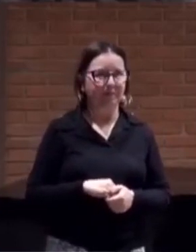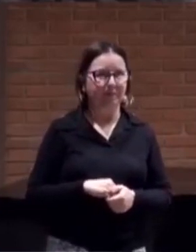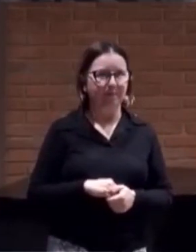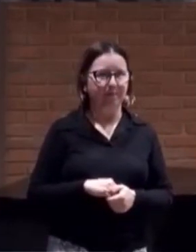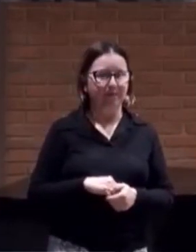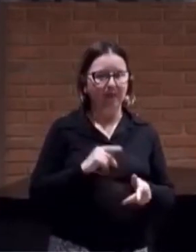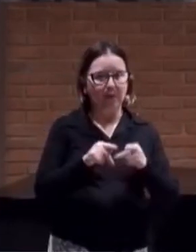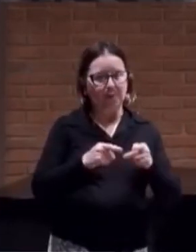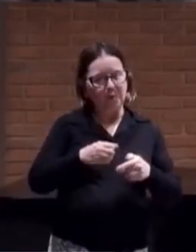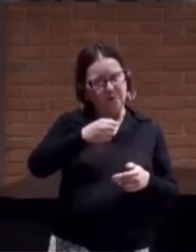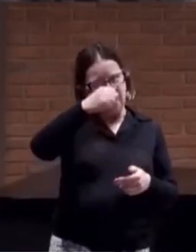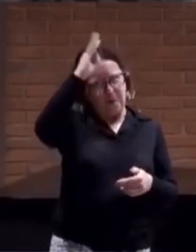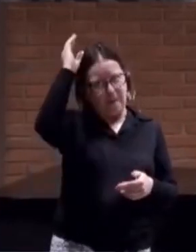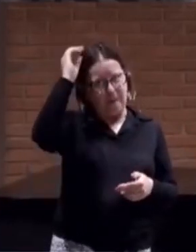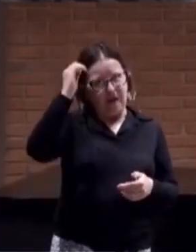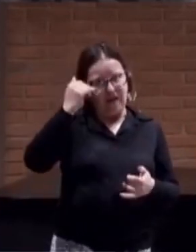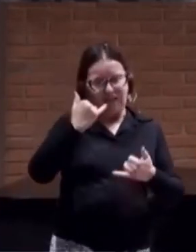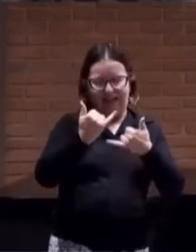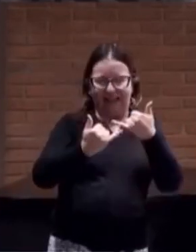divertiam